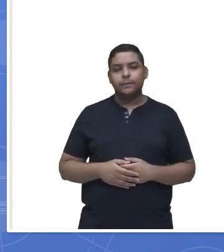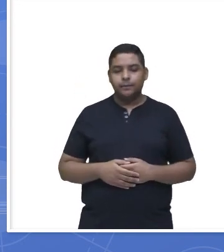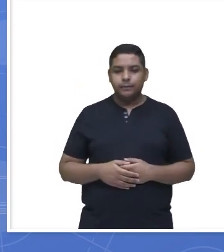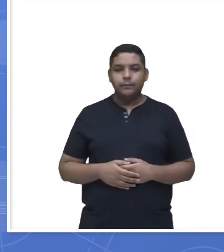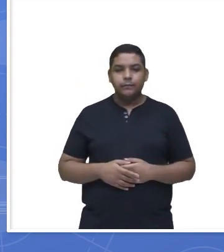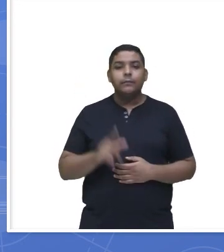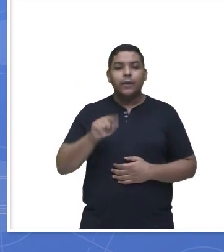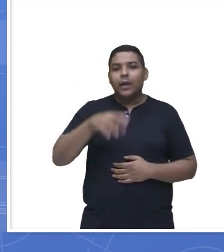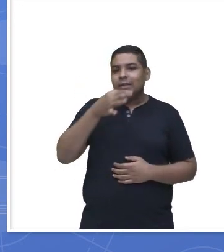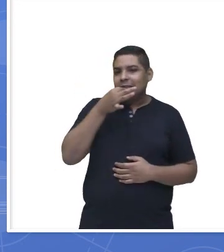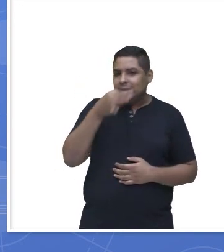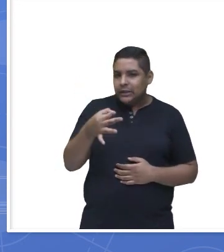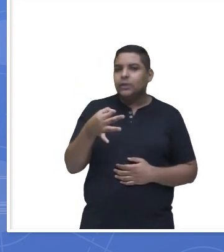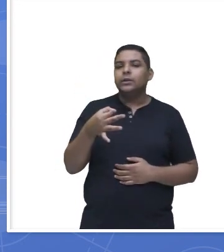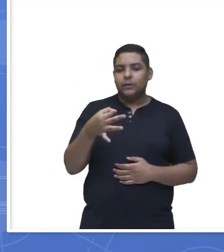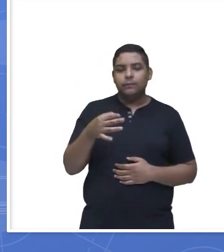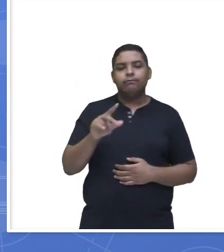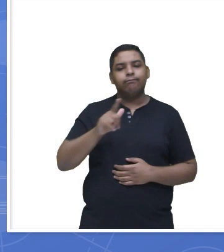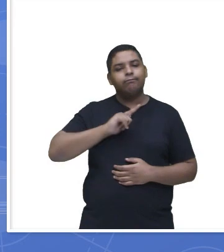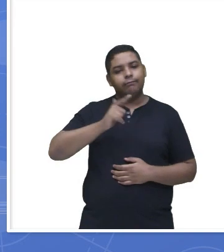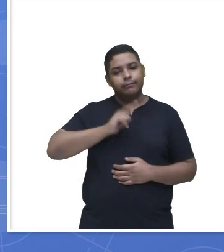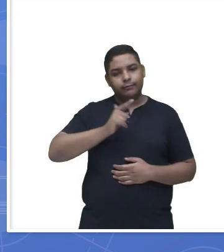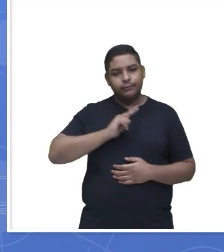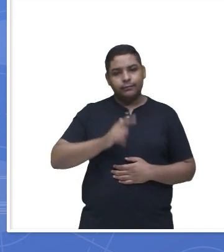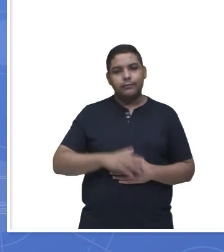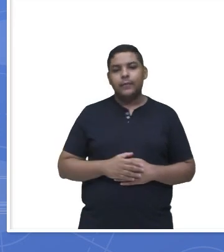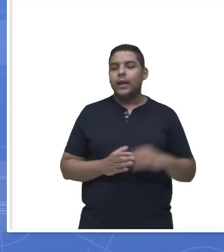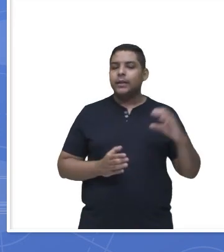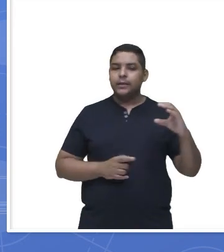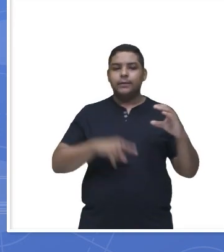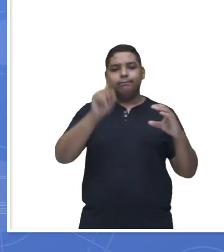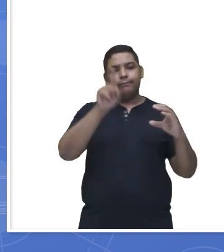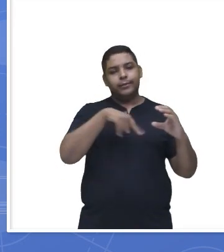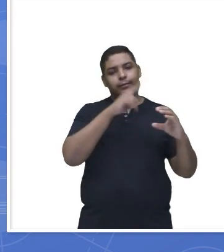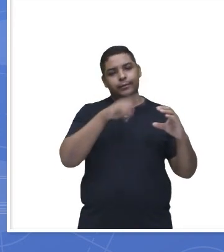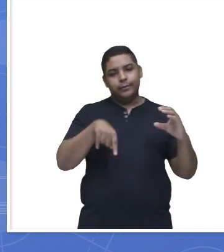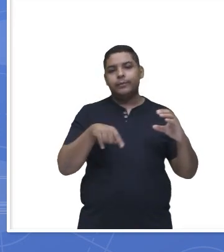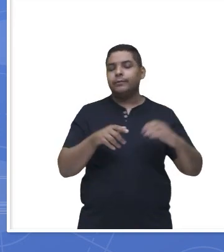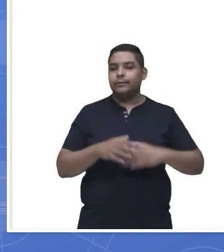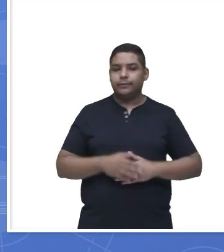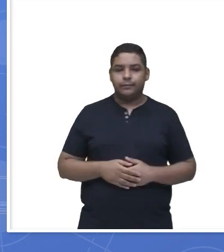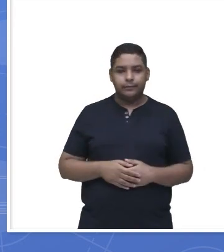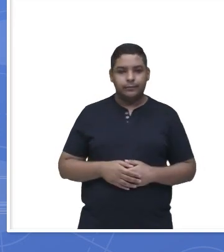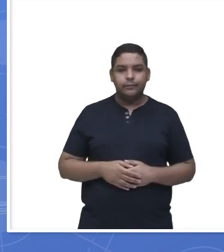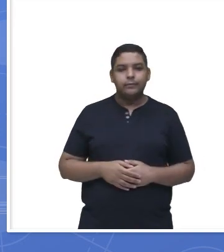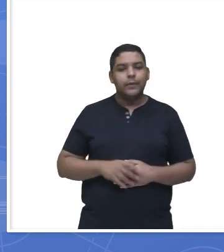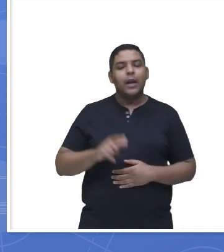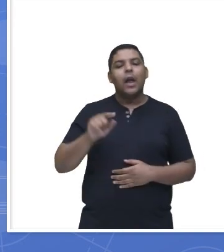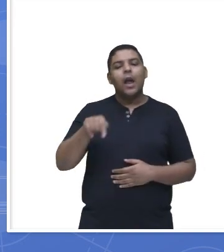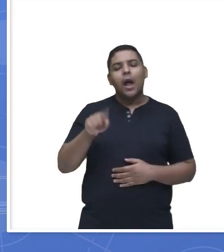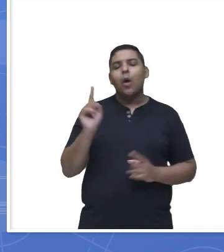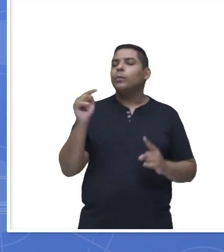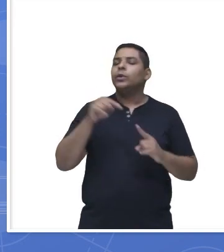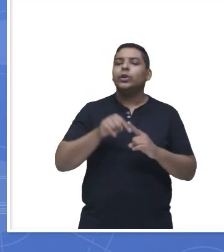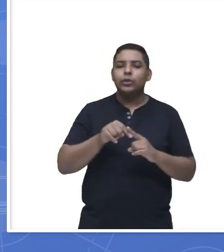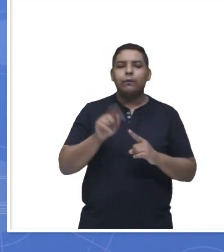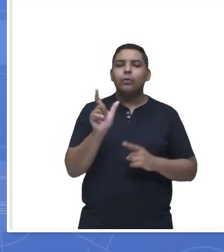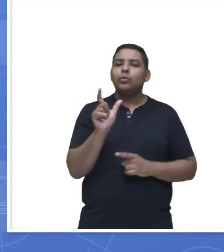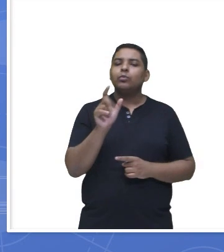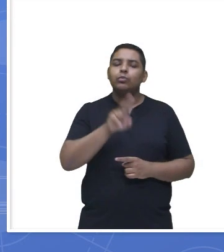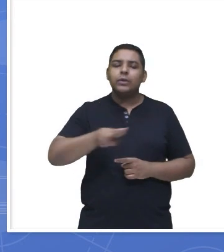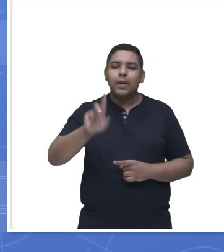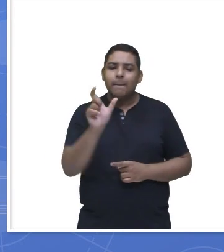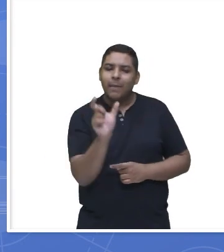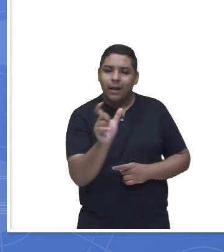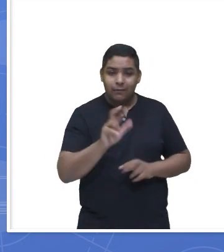exatamente a crítica que ele recebeu. Então, a letra C não pode, porque a intenção dele de usar palavras diferentes não é em nenhum momento